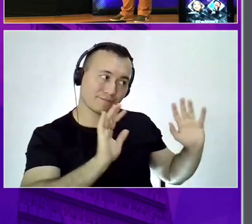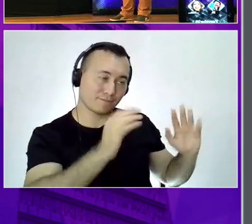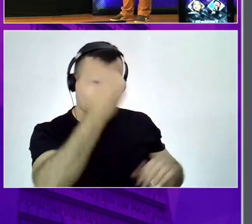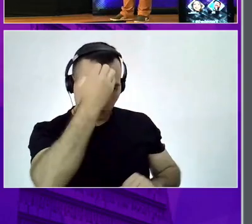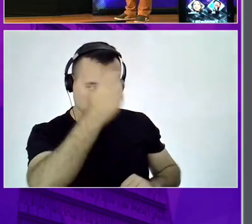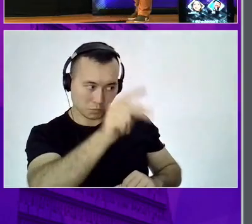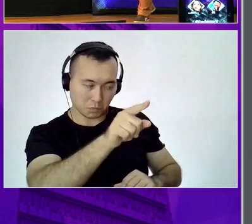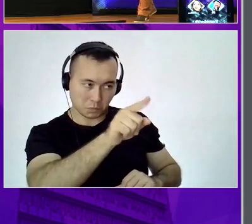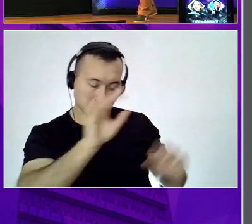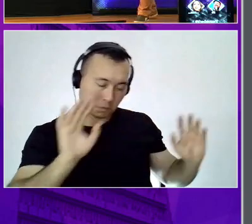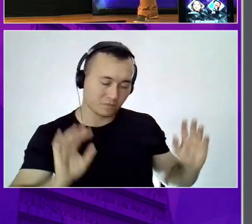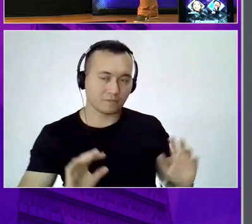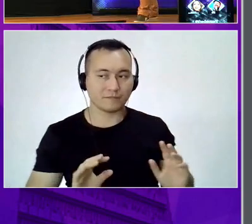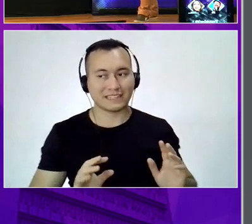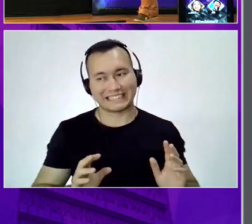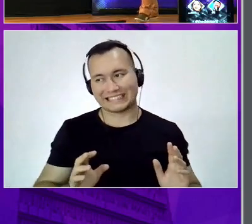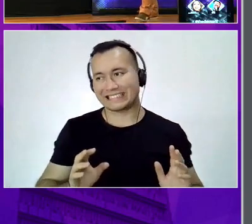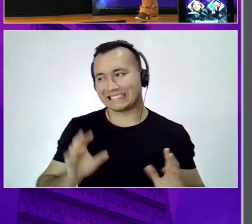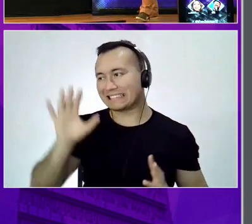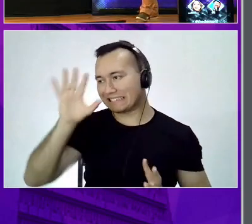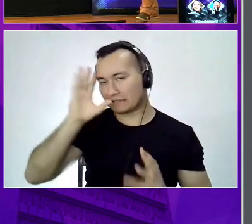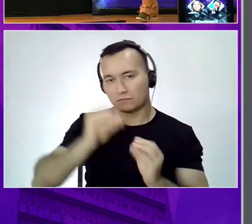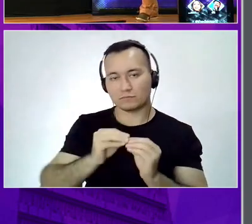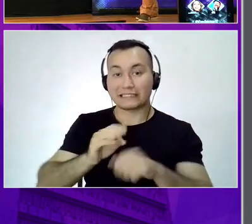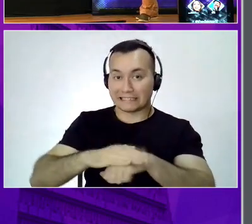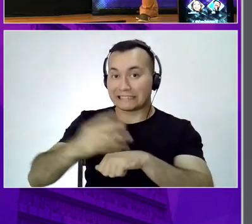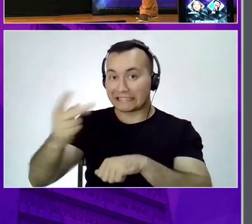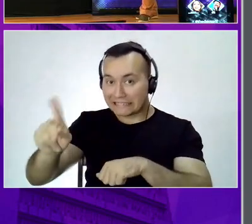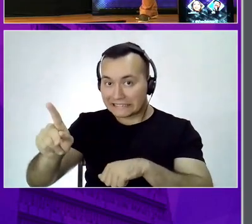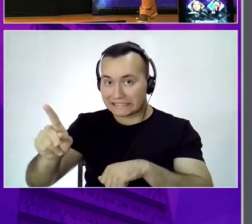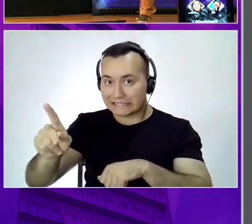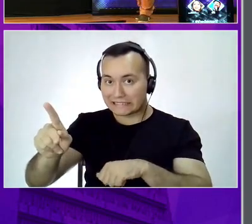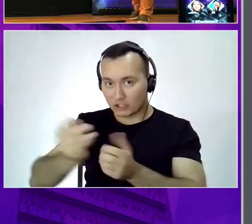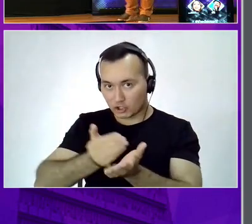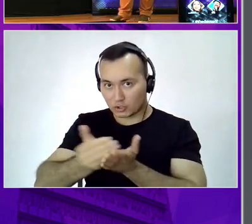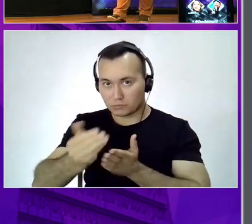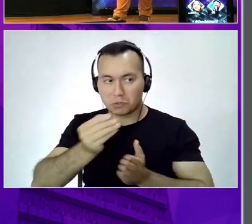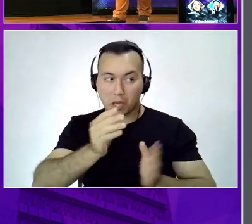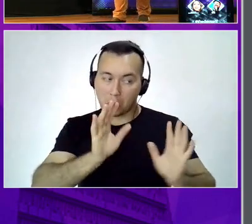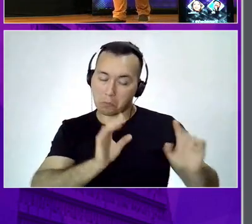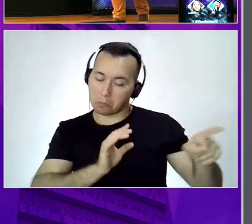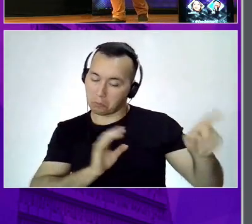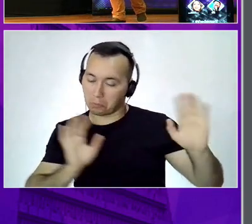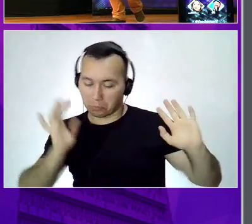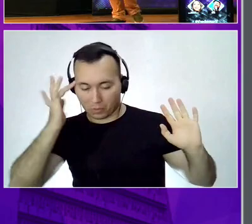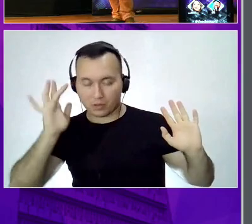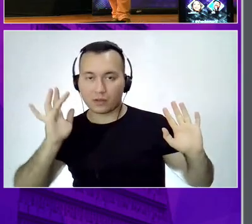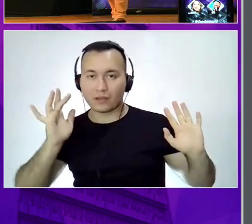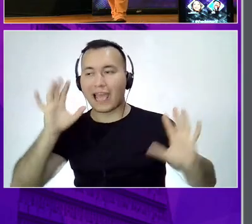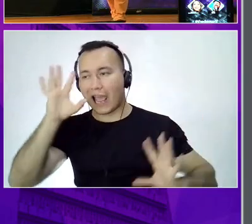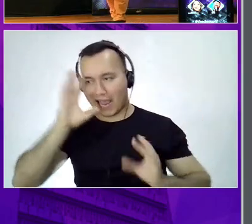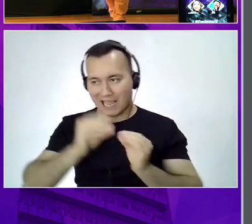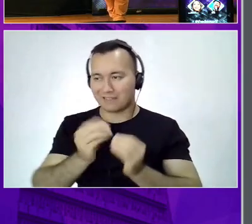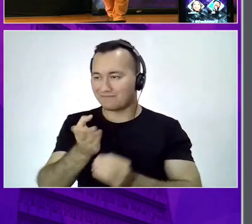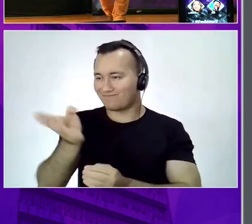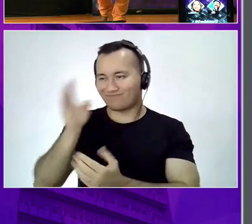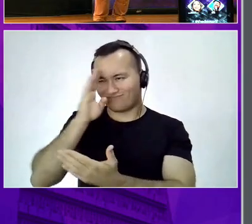E o terceiro é a coesão social, ou seja, como existe uma maneira que as pessoas fazem as